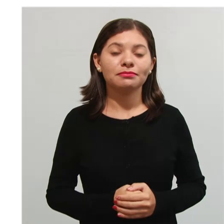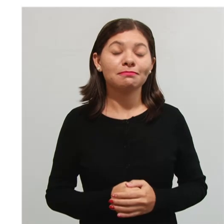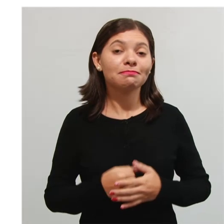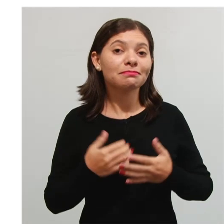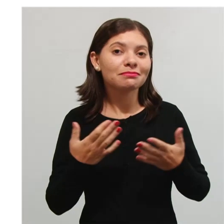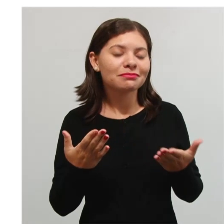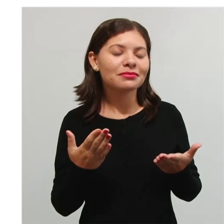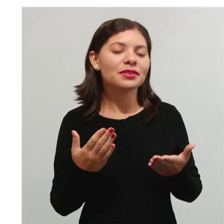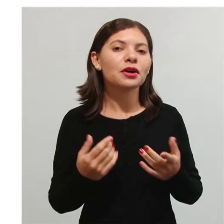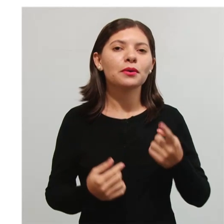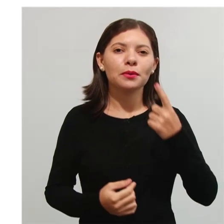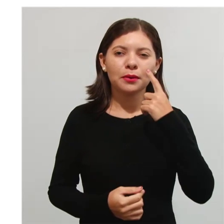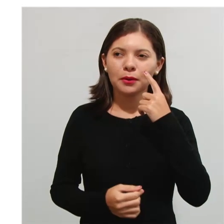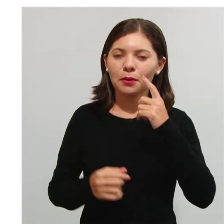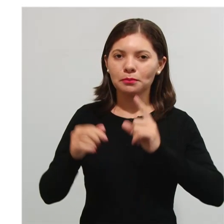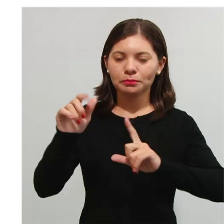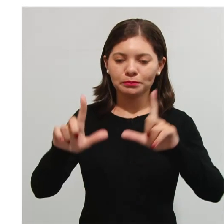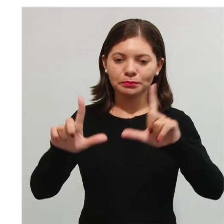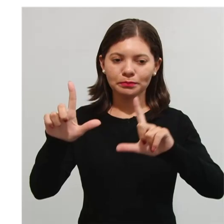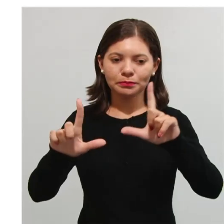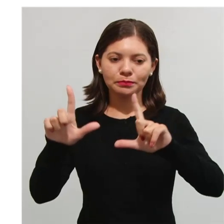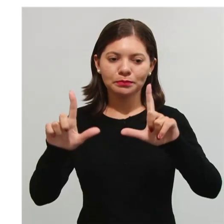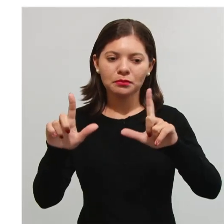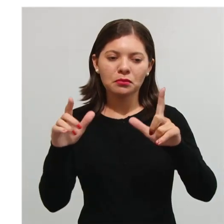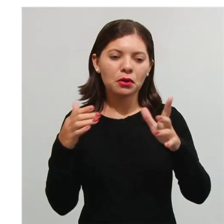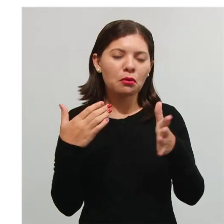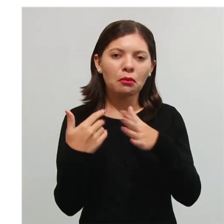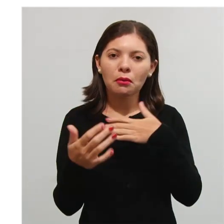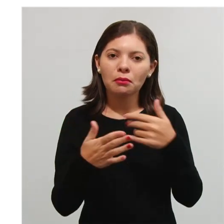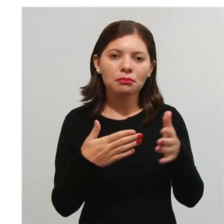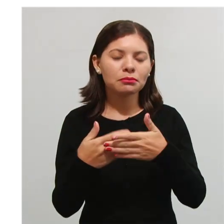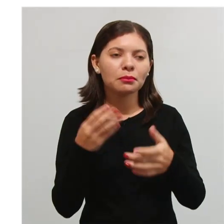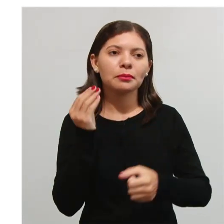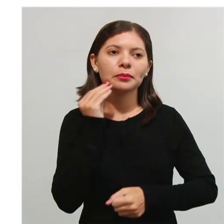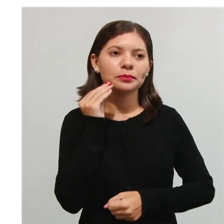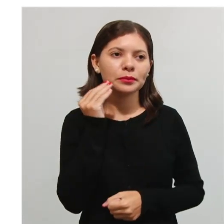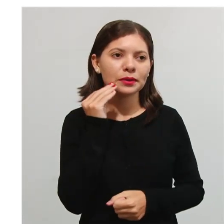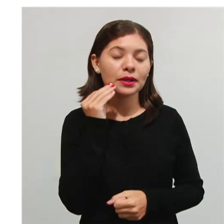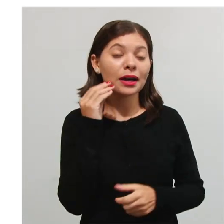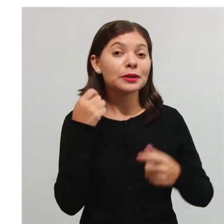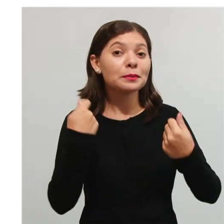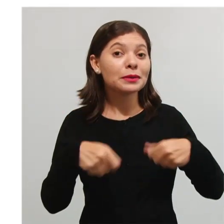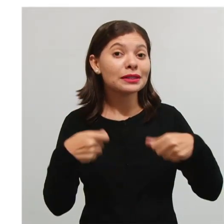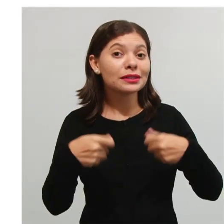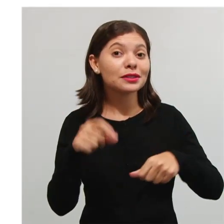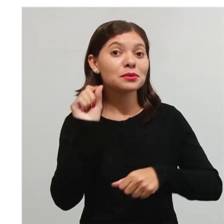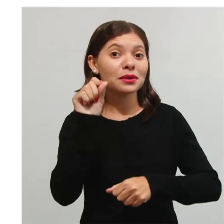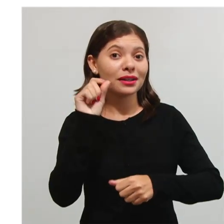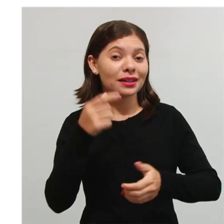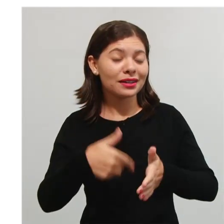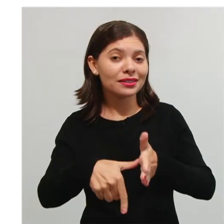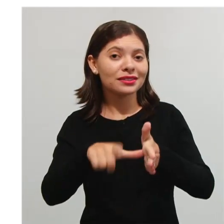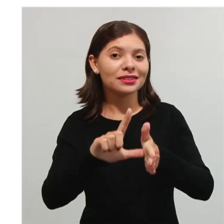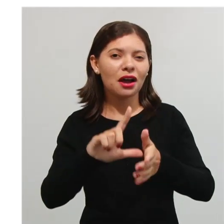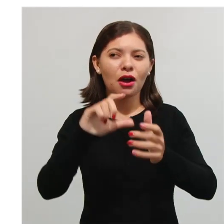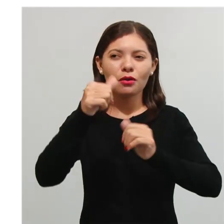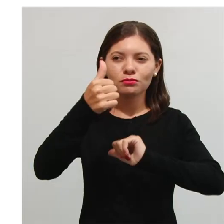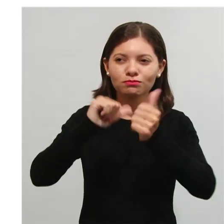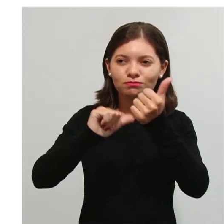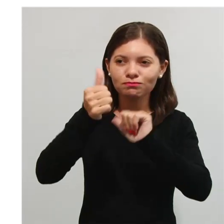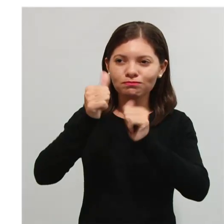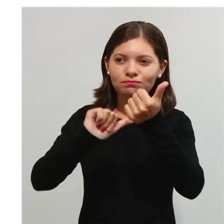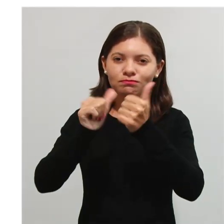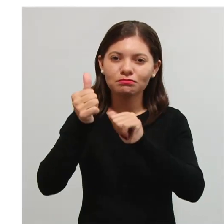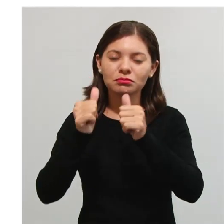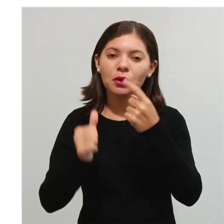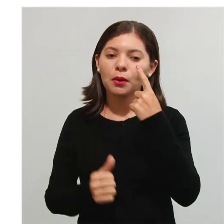Então, continuando aqui no nosso conteúdo, qualquer oportunidade deve ser analisada pelo menos sobre os